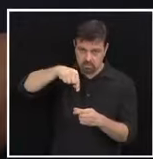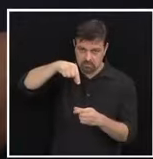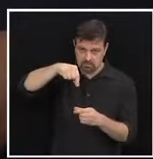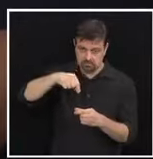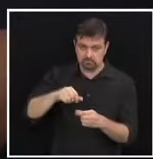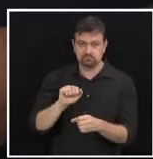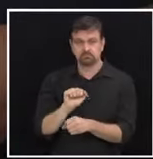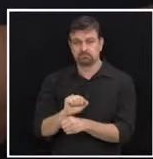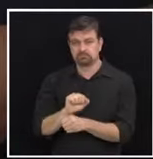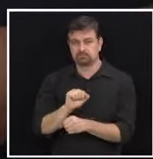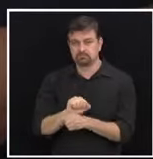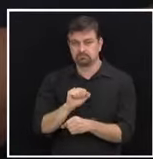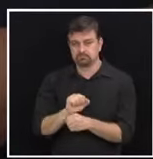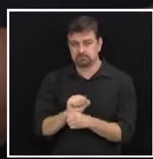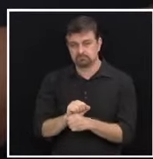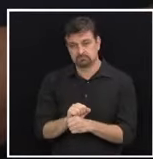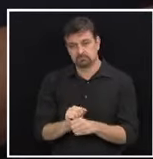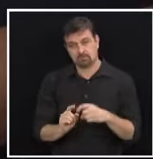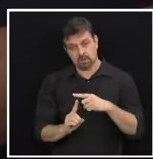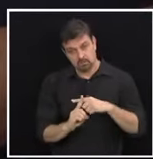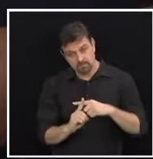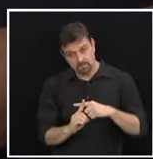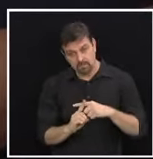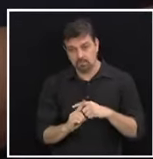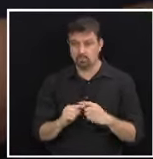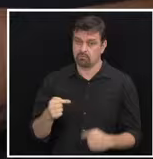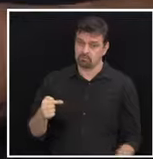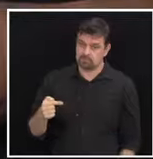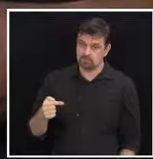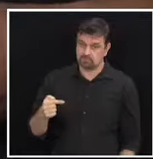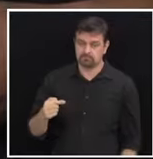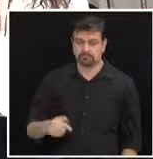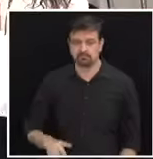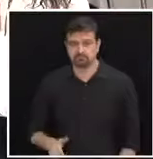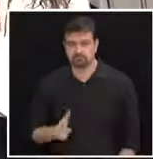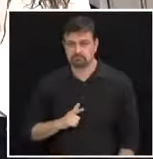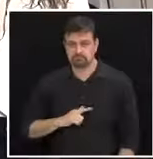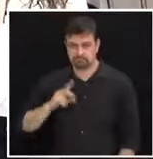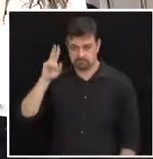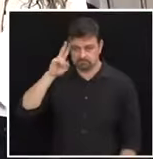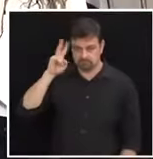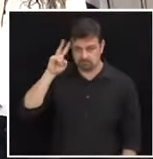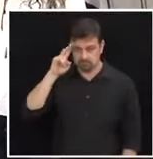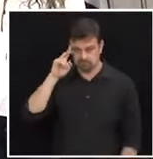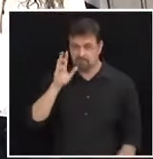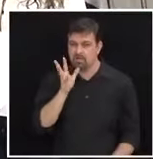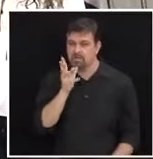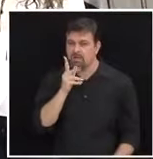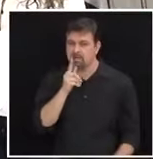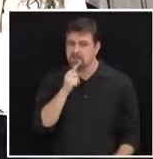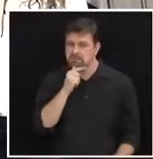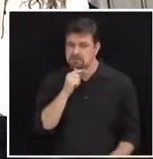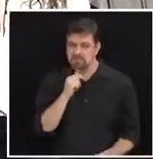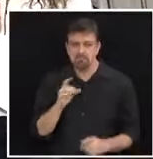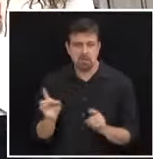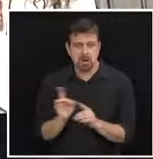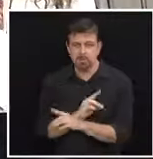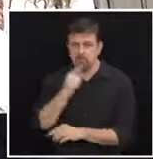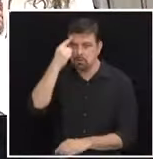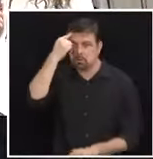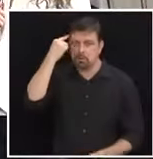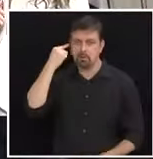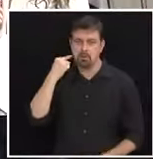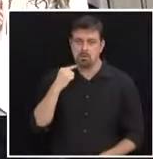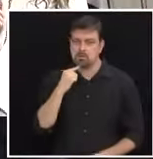vai dar o resultado, se é positivo ou negativo. Lembrando que o teste sai em 30 minutos, mais ou menos, No é máximo em 30 minutos,